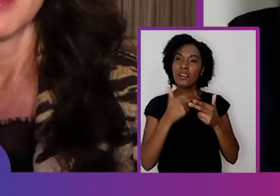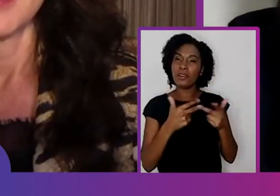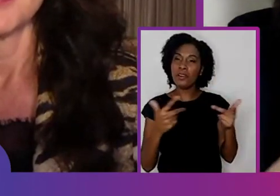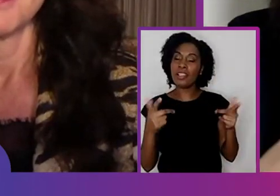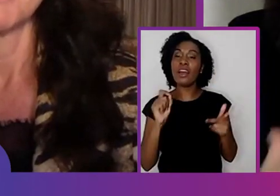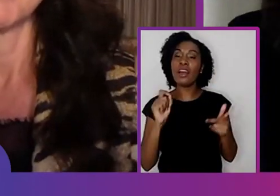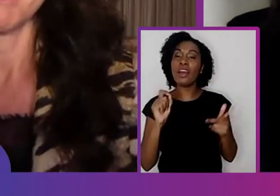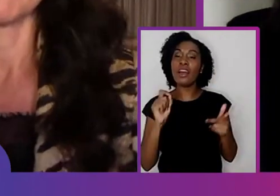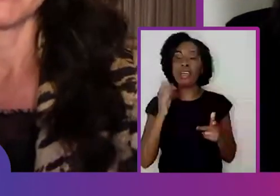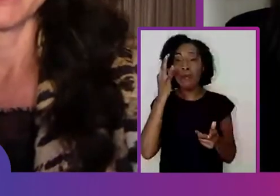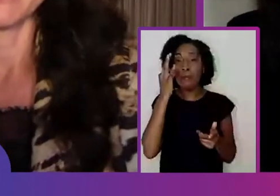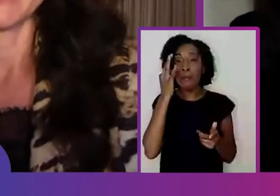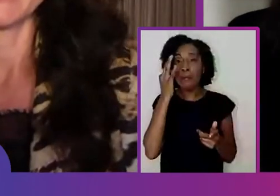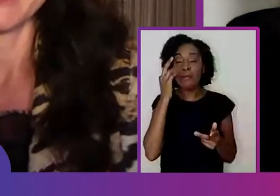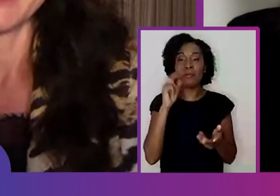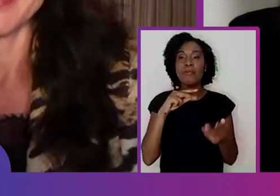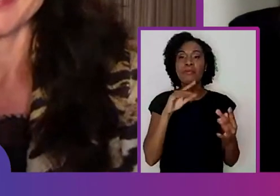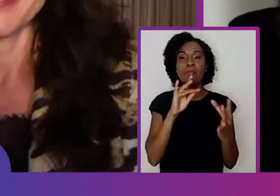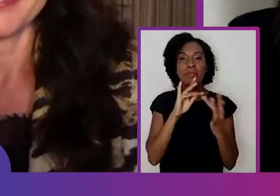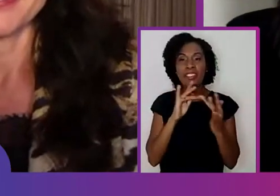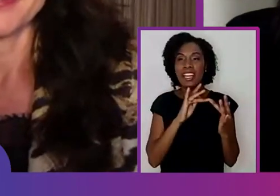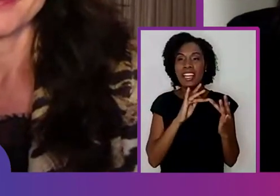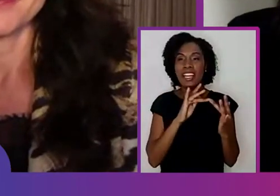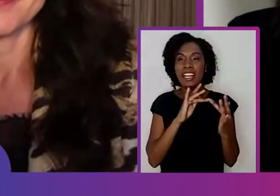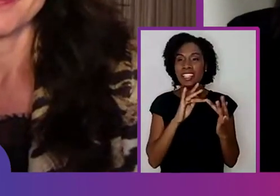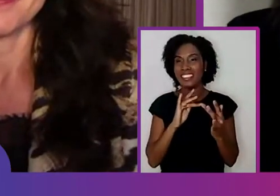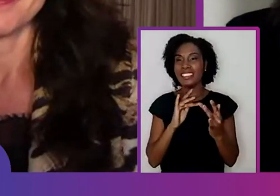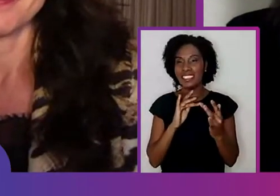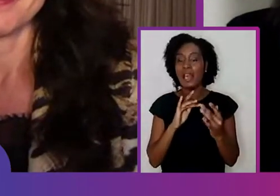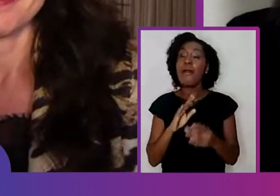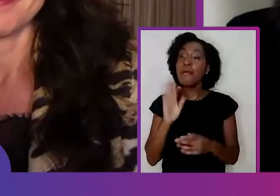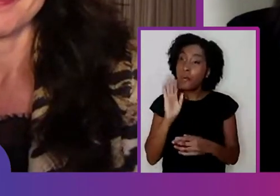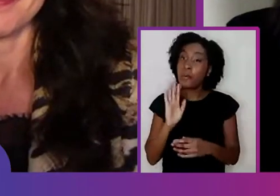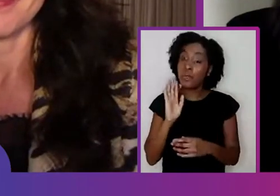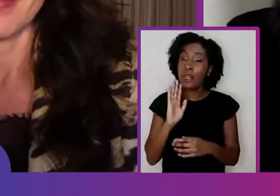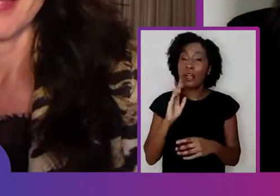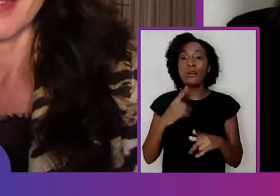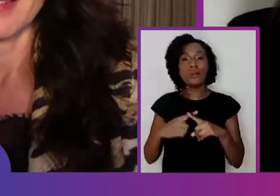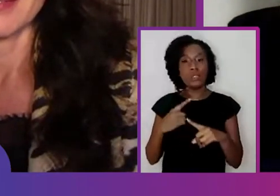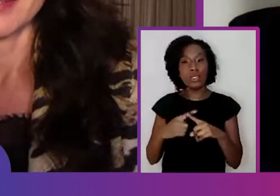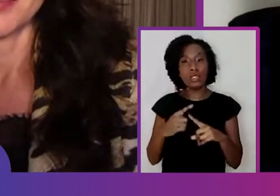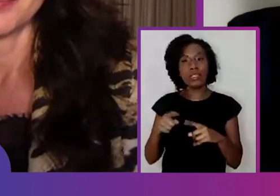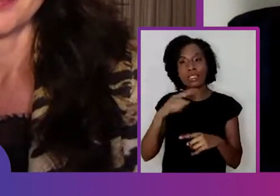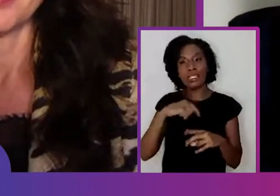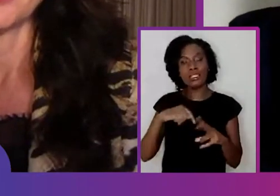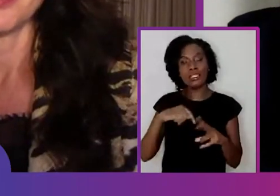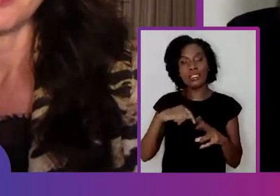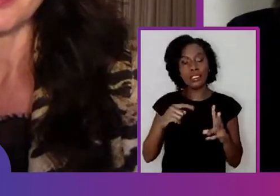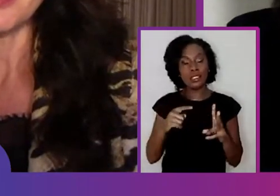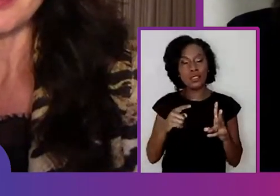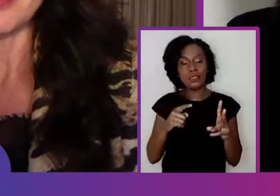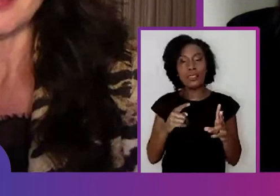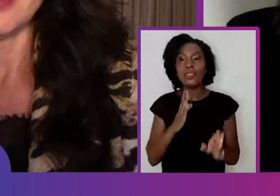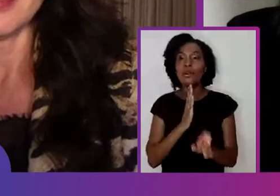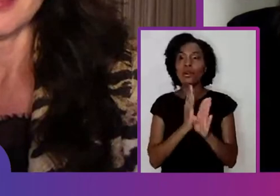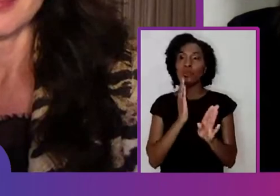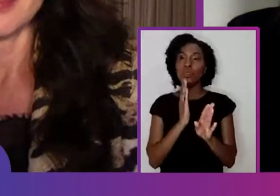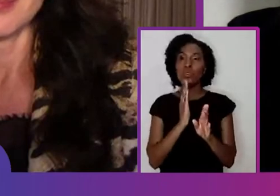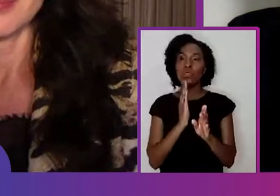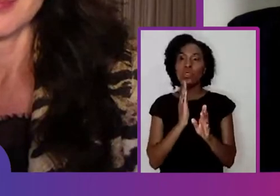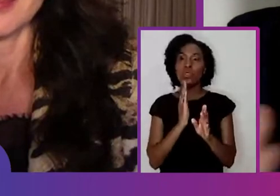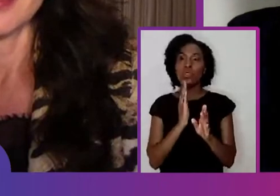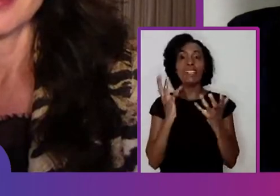Então, é um fenômeno que foi muito legal, porque ele recrudesceu o desejo das pessoas de estarem na festa, de